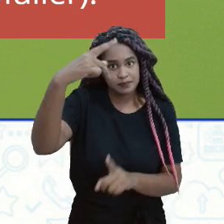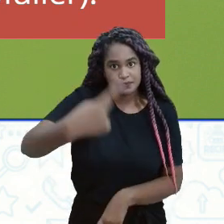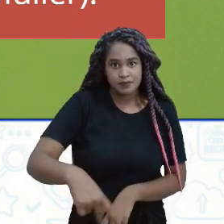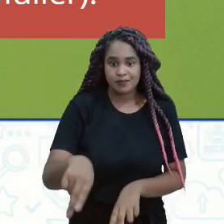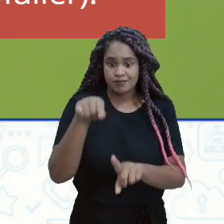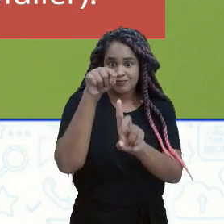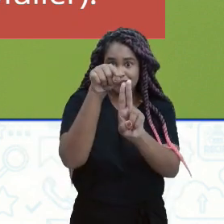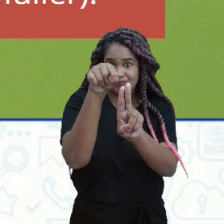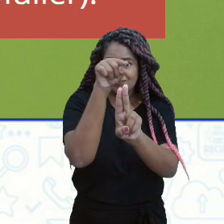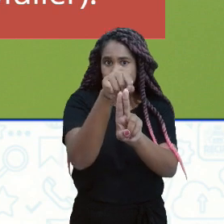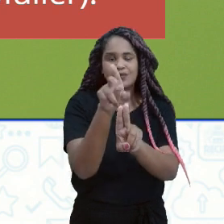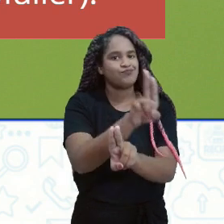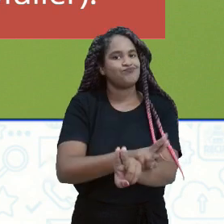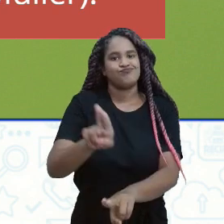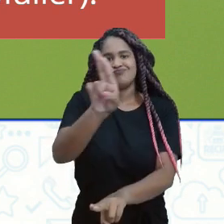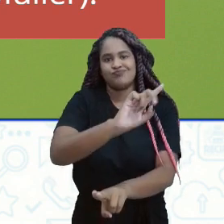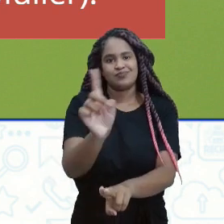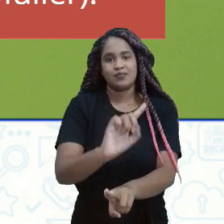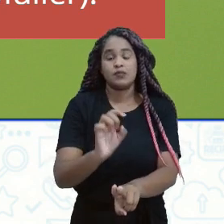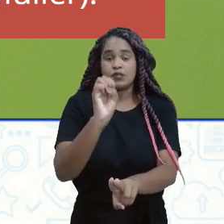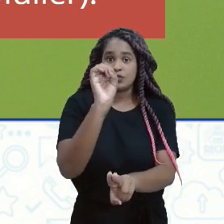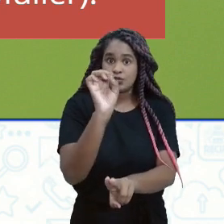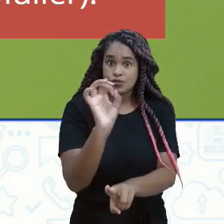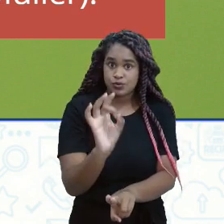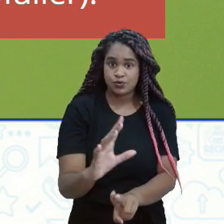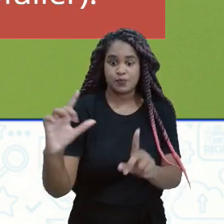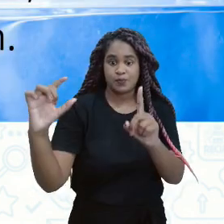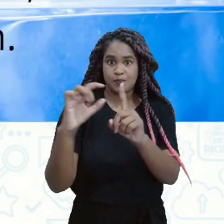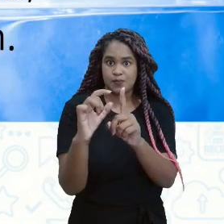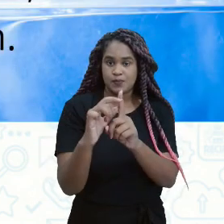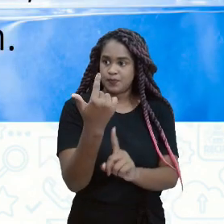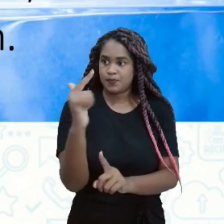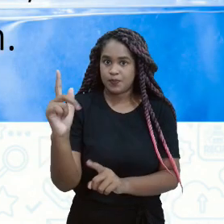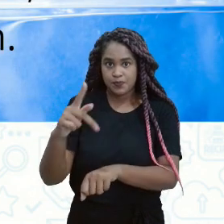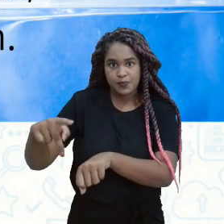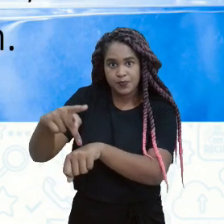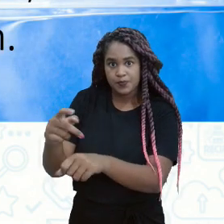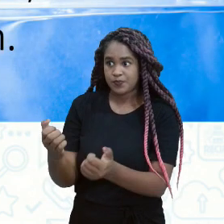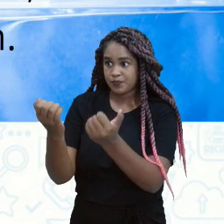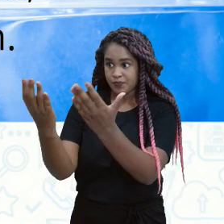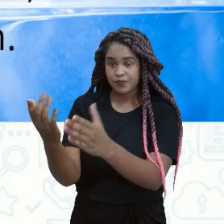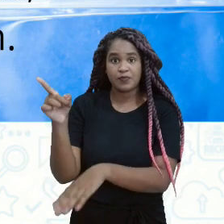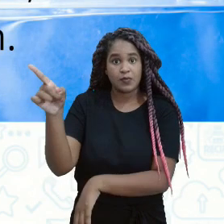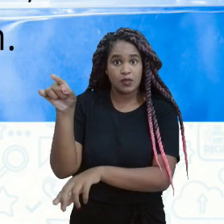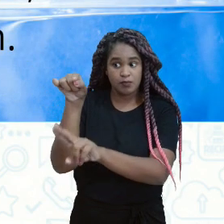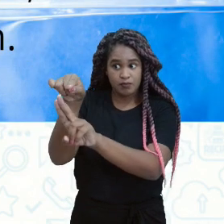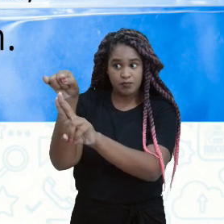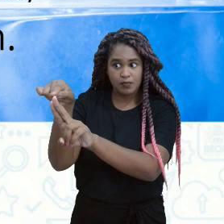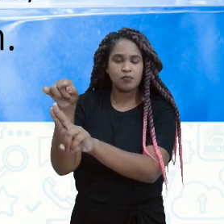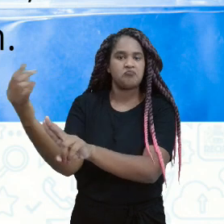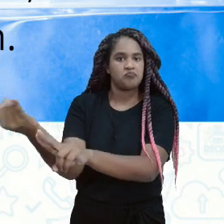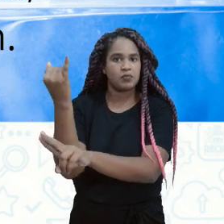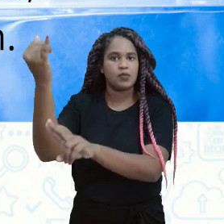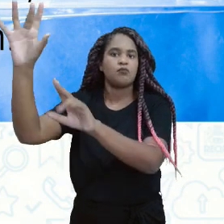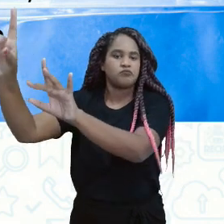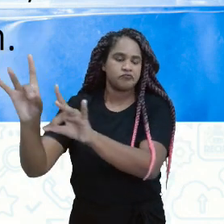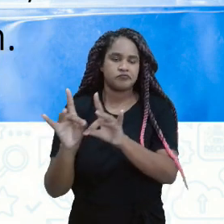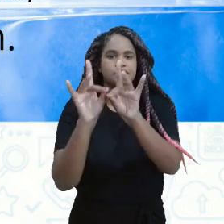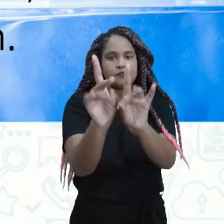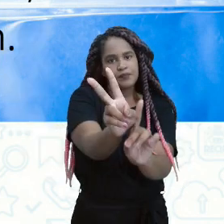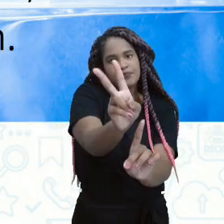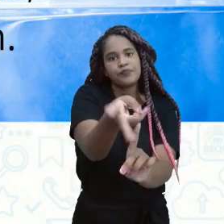for uma palavra importada, ou seja, de uma outra língua, e nessa língua o trema foi importante, então a